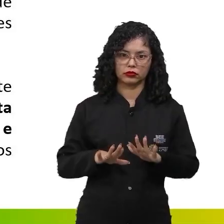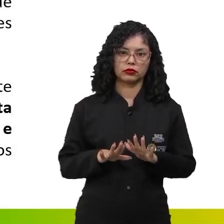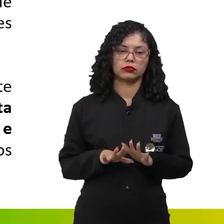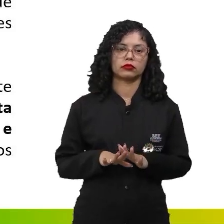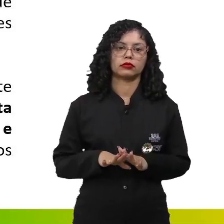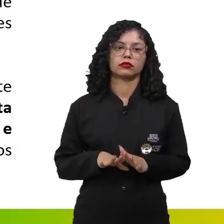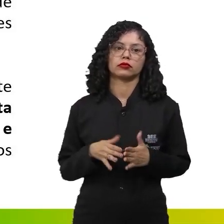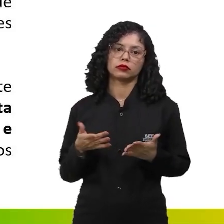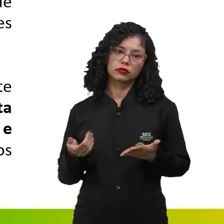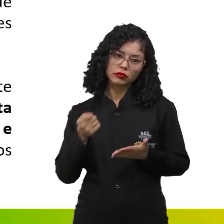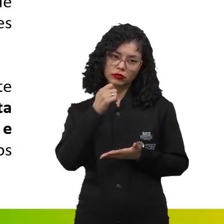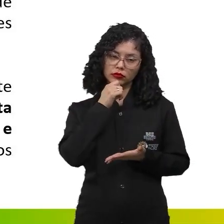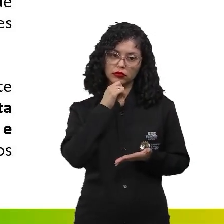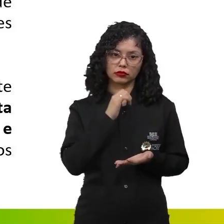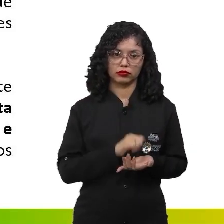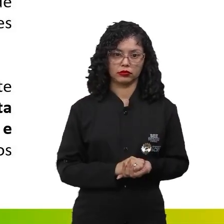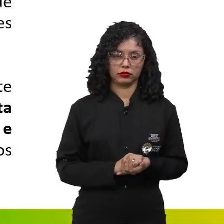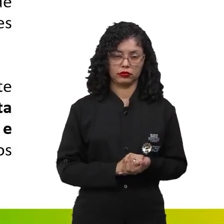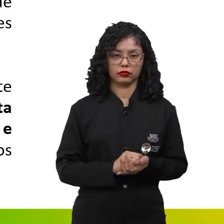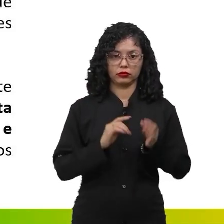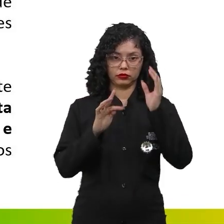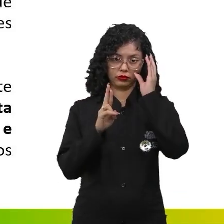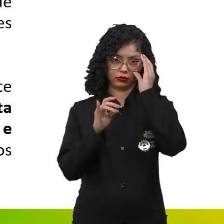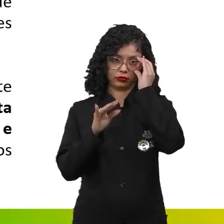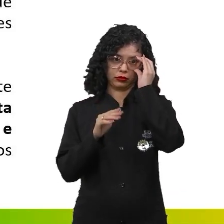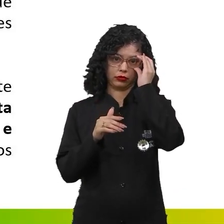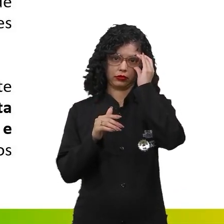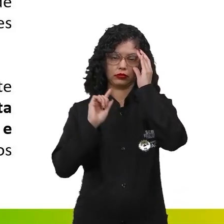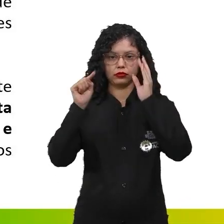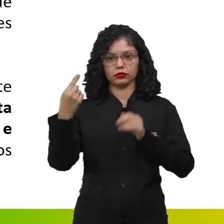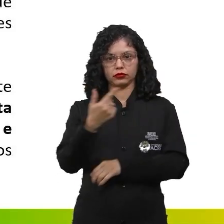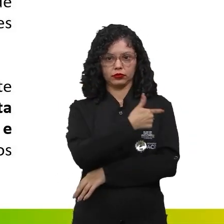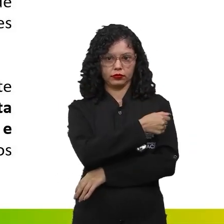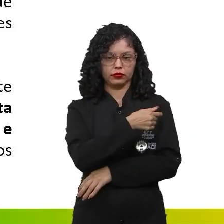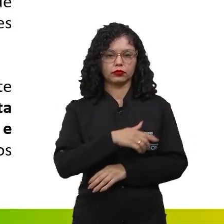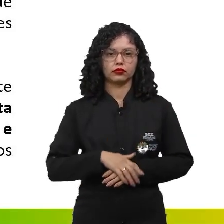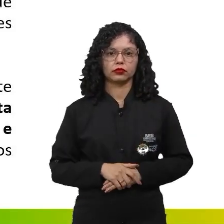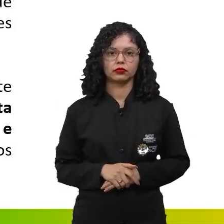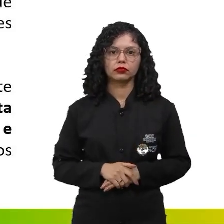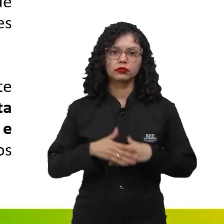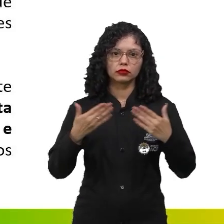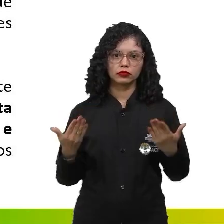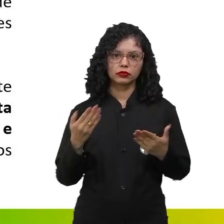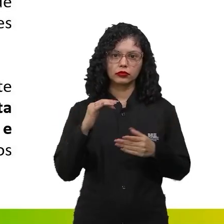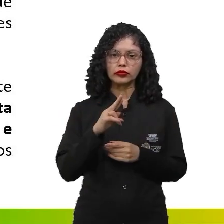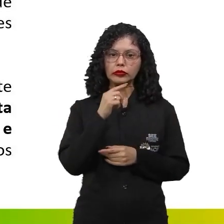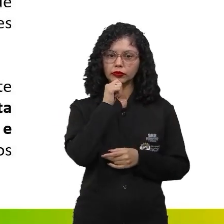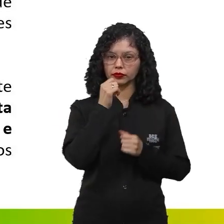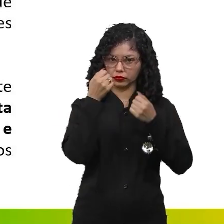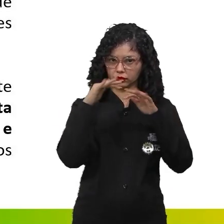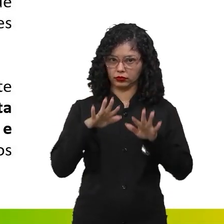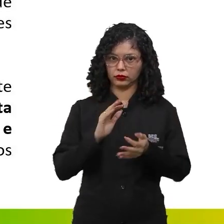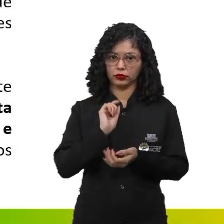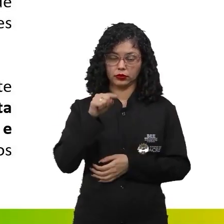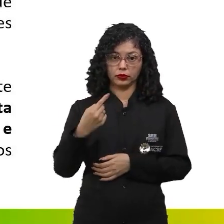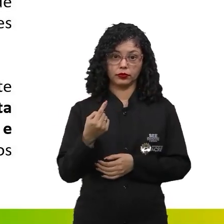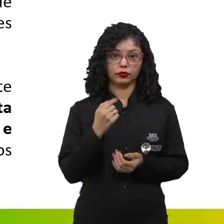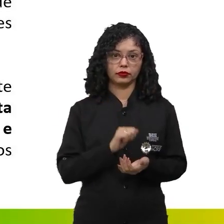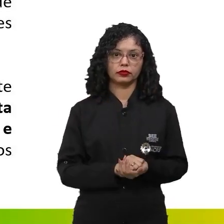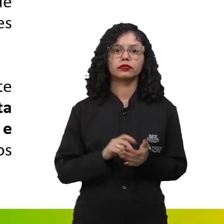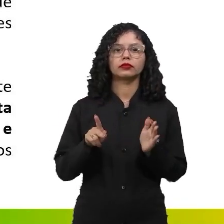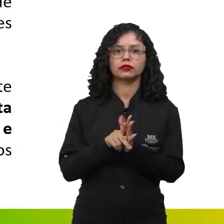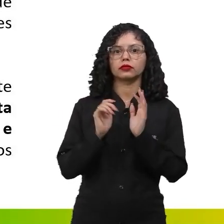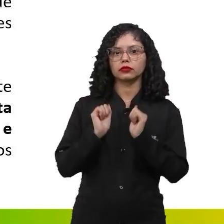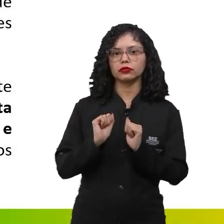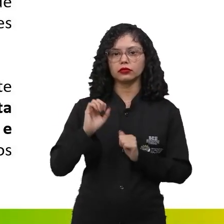a que preço a gente faz isso? E tem artificial, que são quem? Vacina. Então, a imunidade natural só ocorre após a